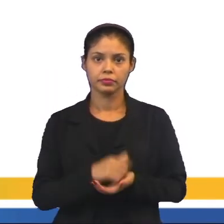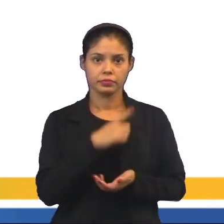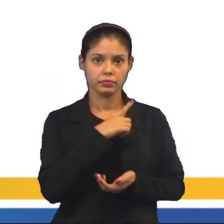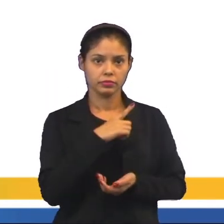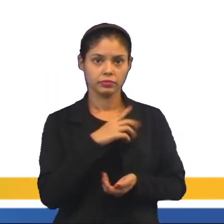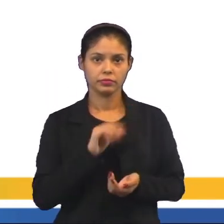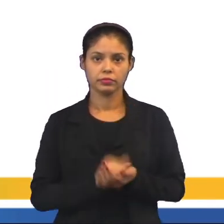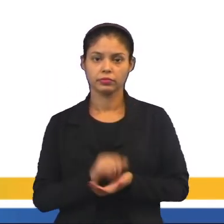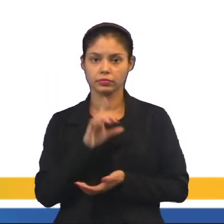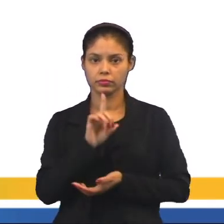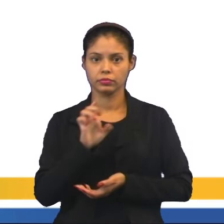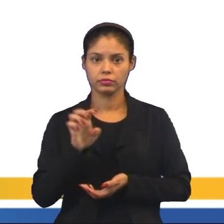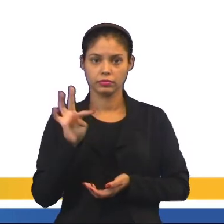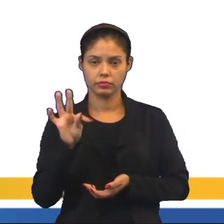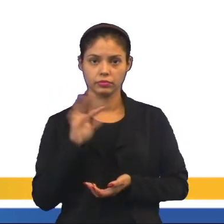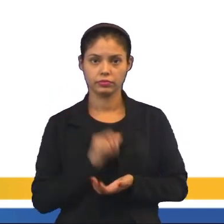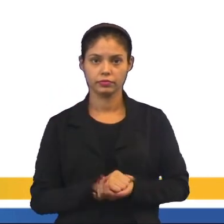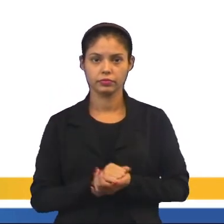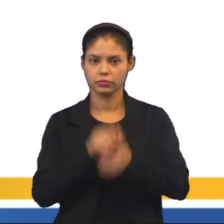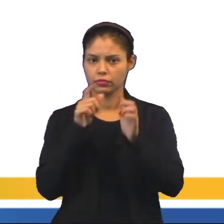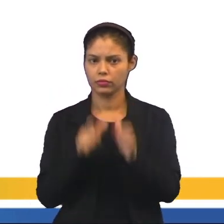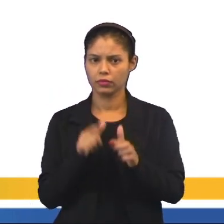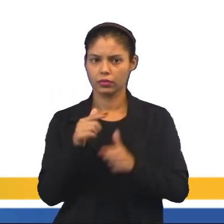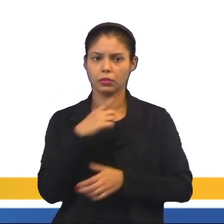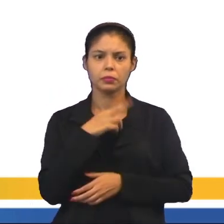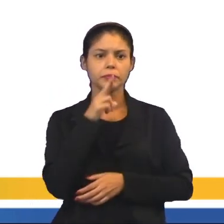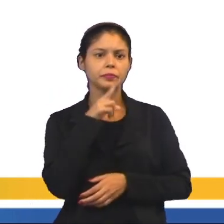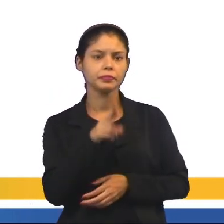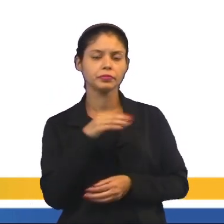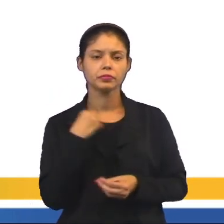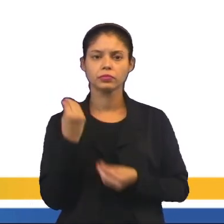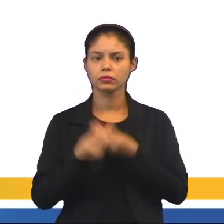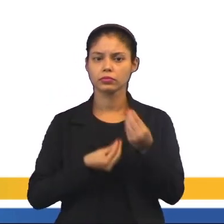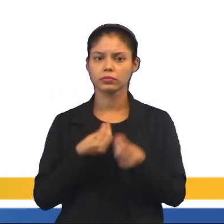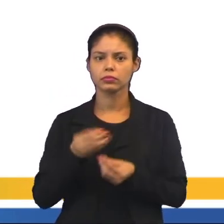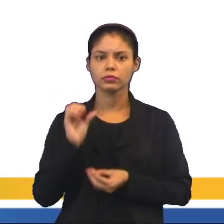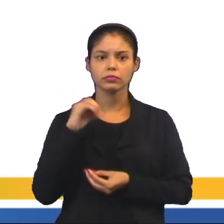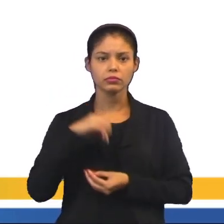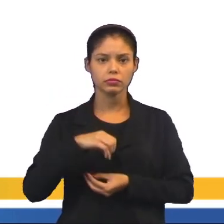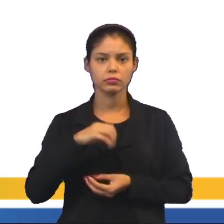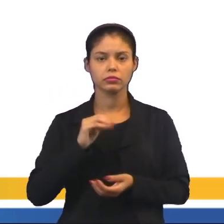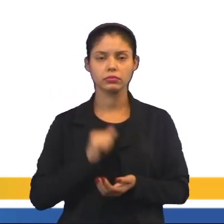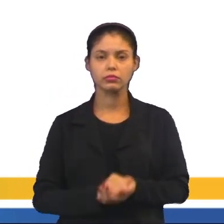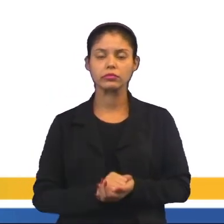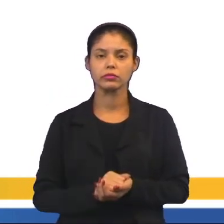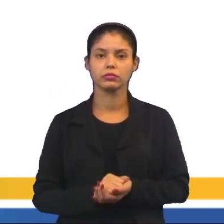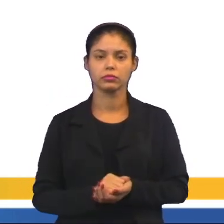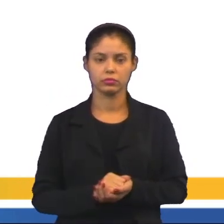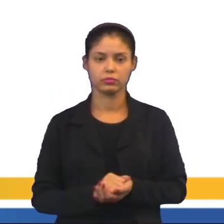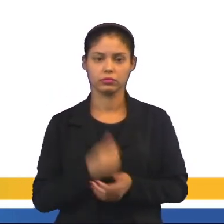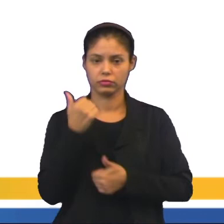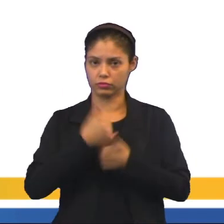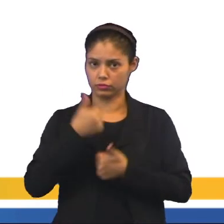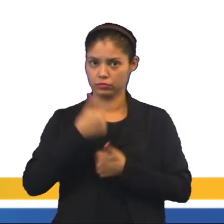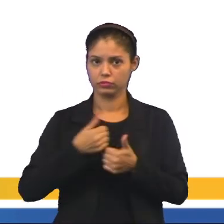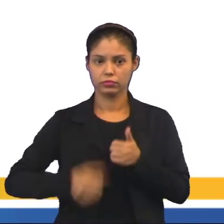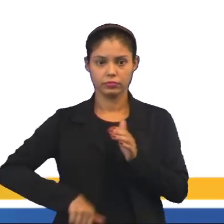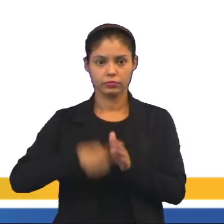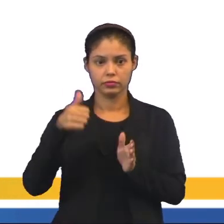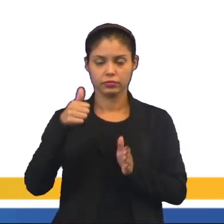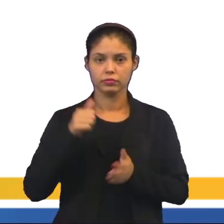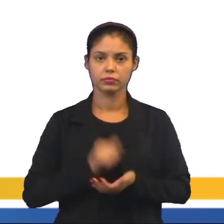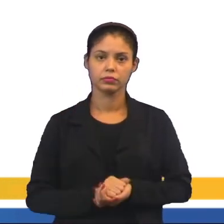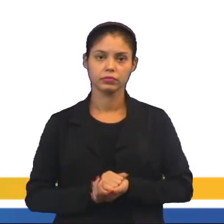temos aí uma determinante, onde eu já deixei o resultado como igual a 9, tá? Substituindo aí a primeira